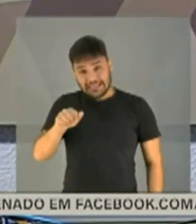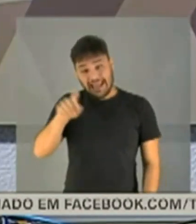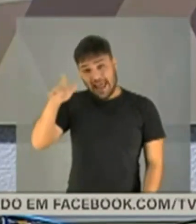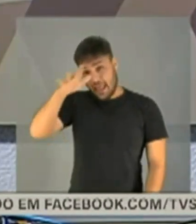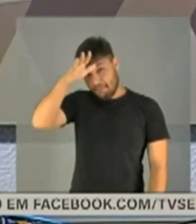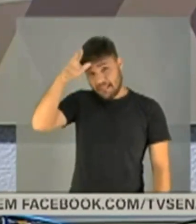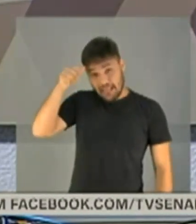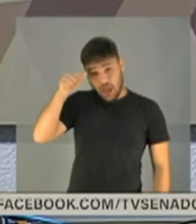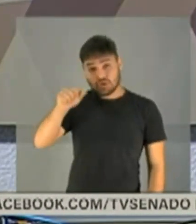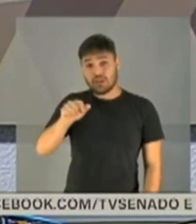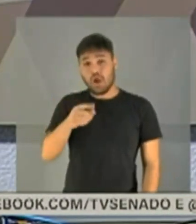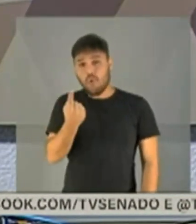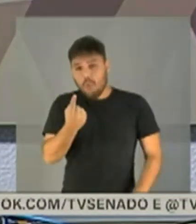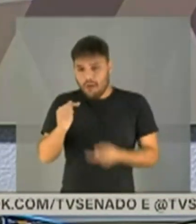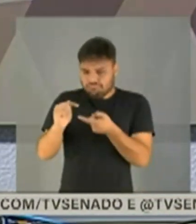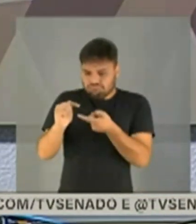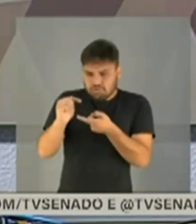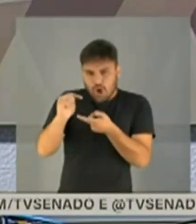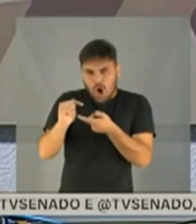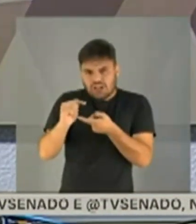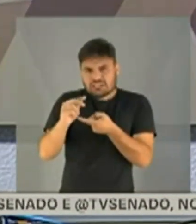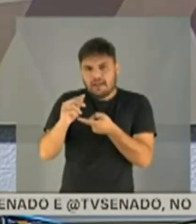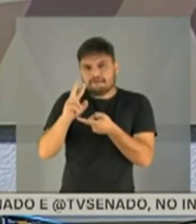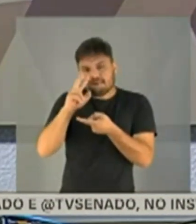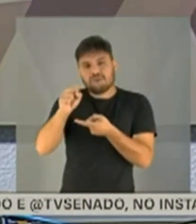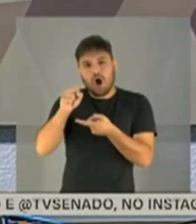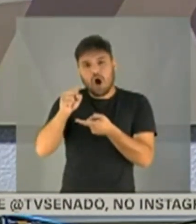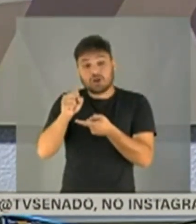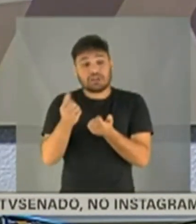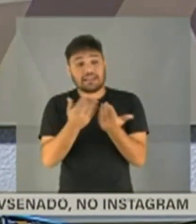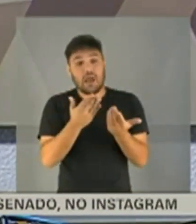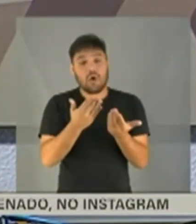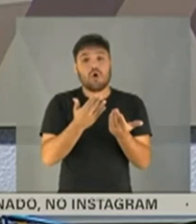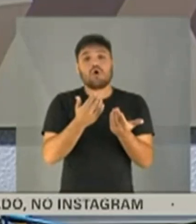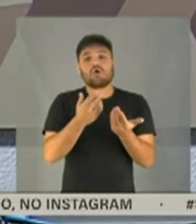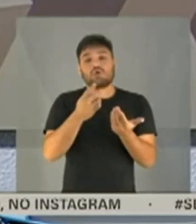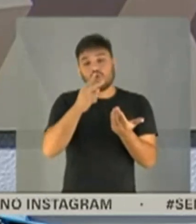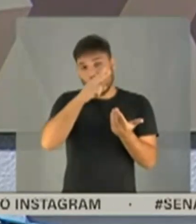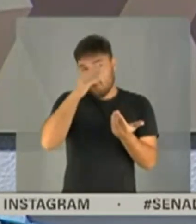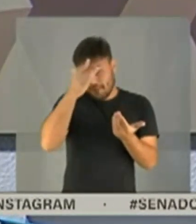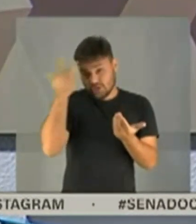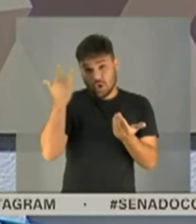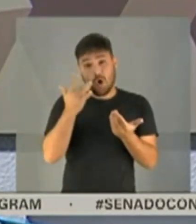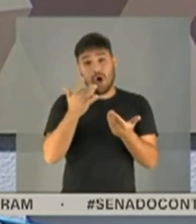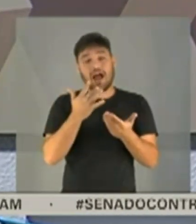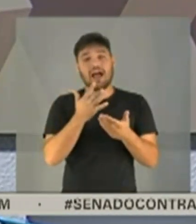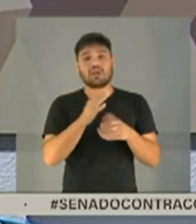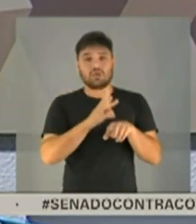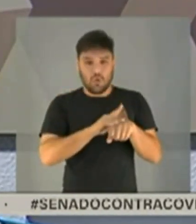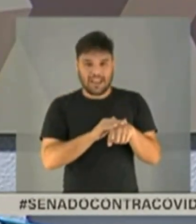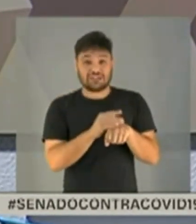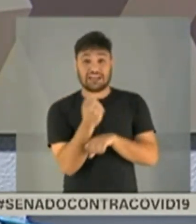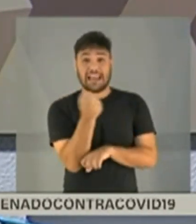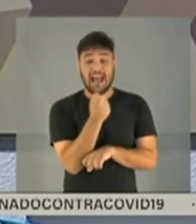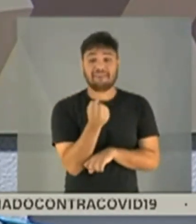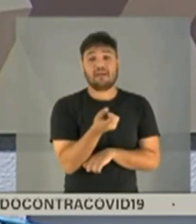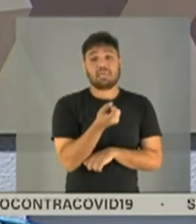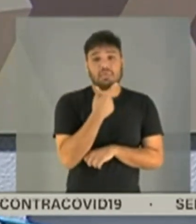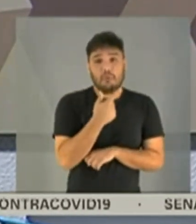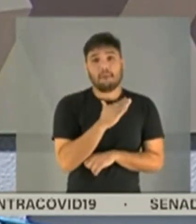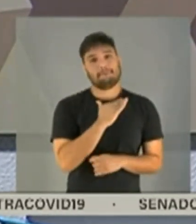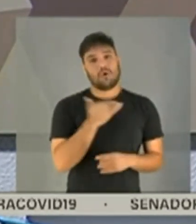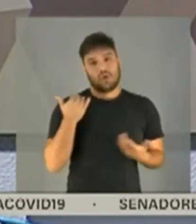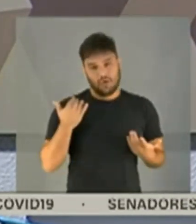Manaus, onde uma dose potencialmente tóxica aplicada a doentes graves resultou em óbito devido à dose alta,